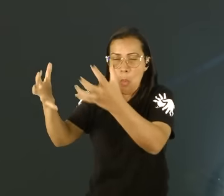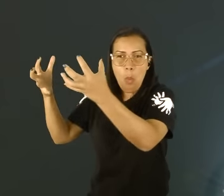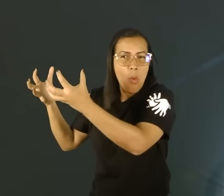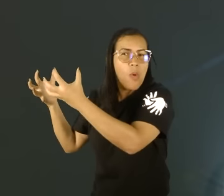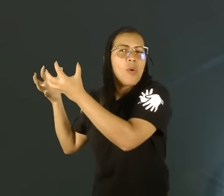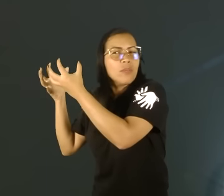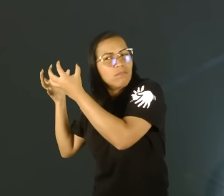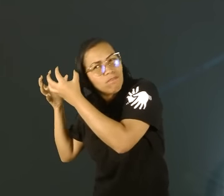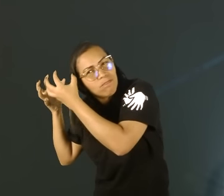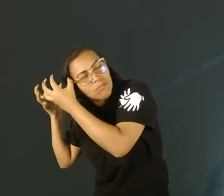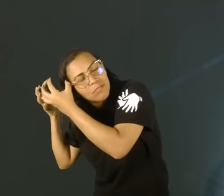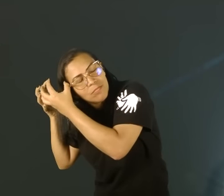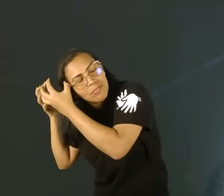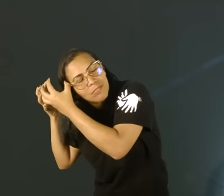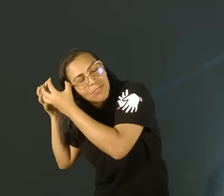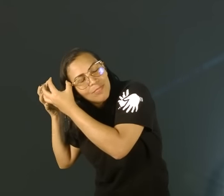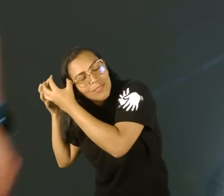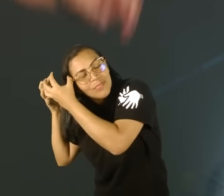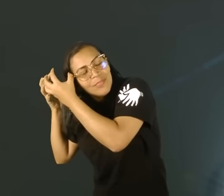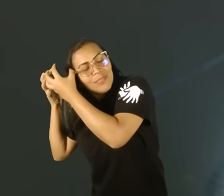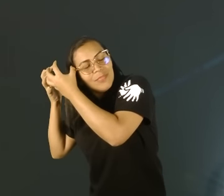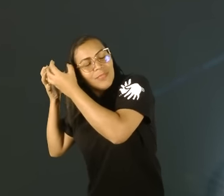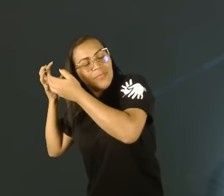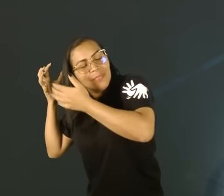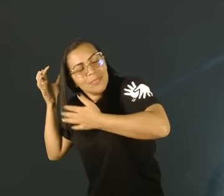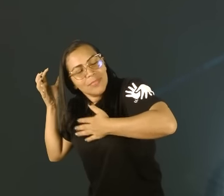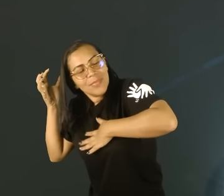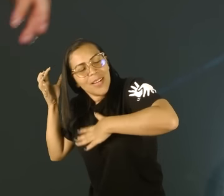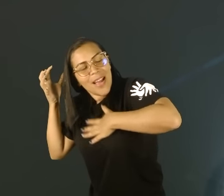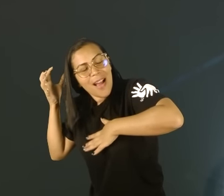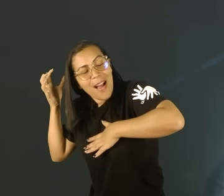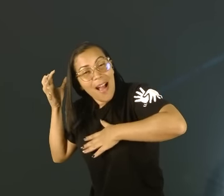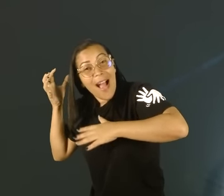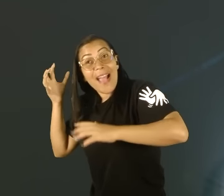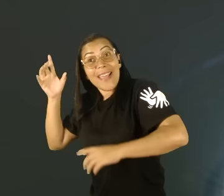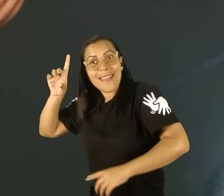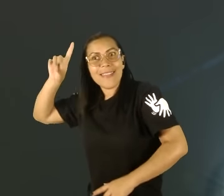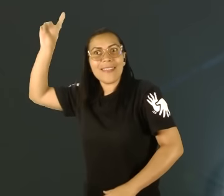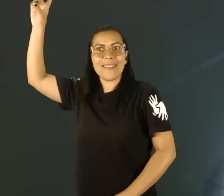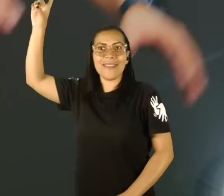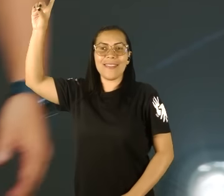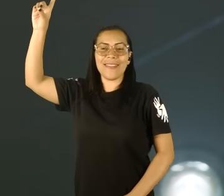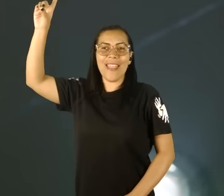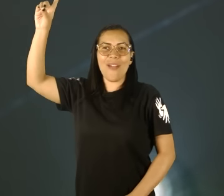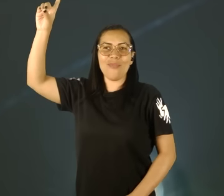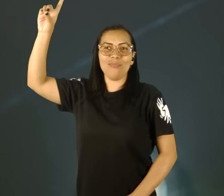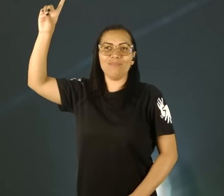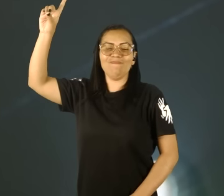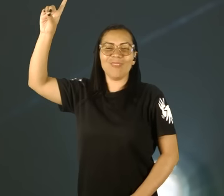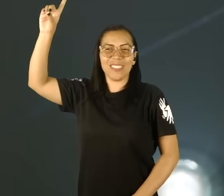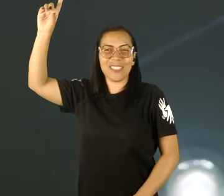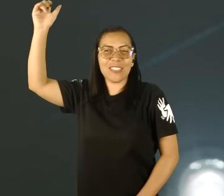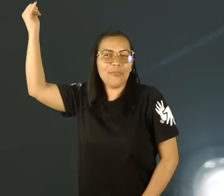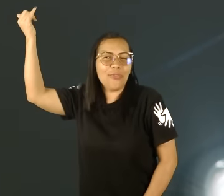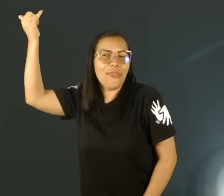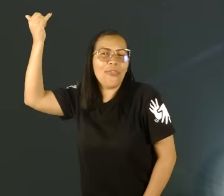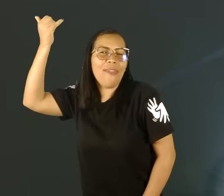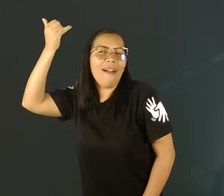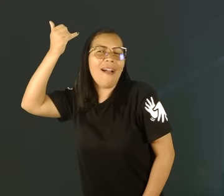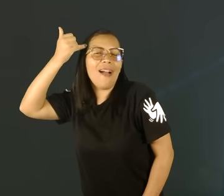para Deus falar com você? Será que Deus não falou com você porque você é simplesmente incansável? Eu não me